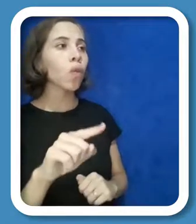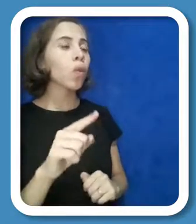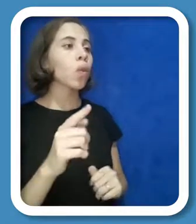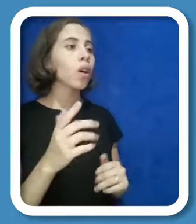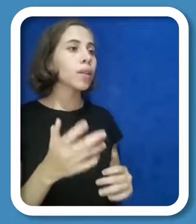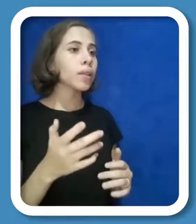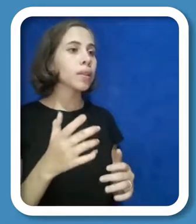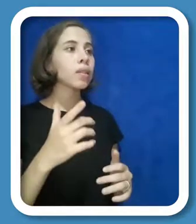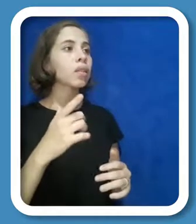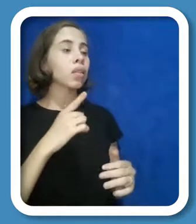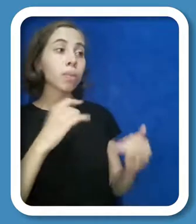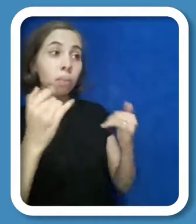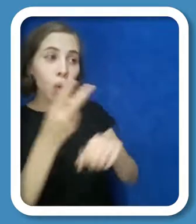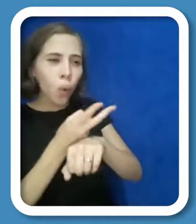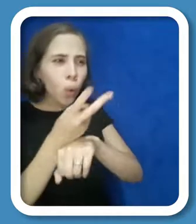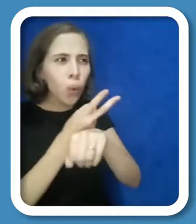obter mais